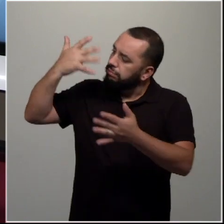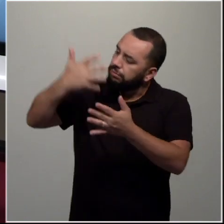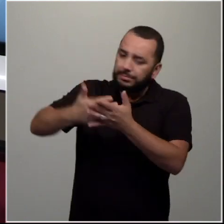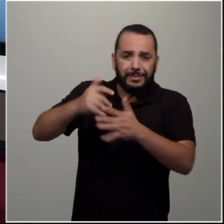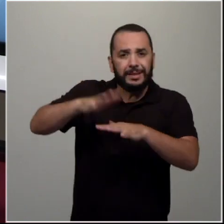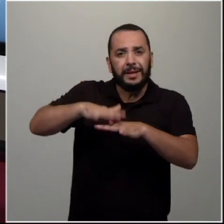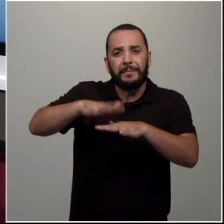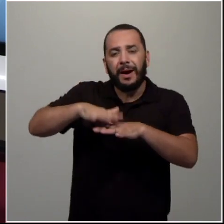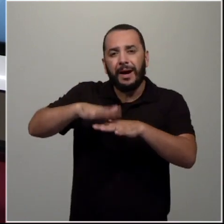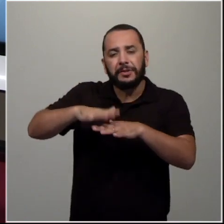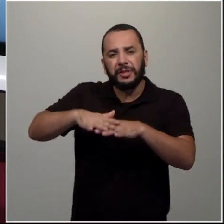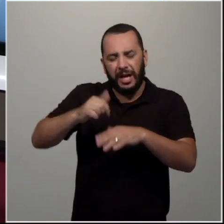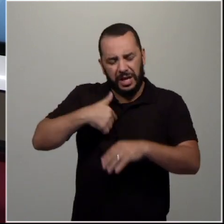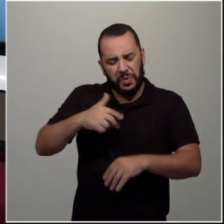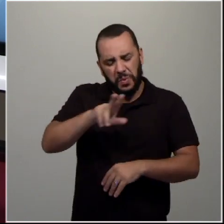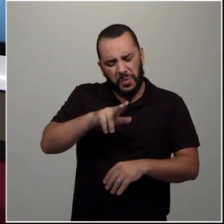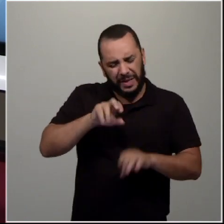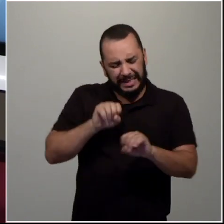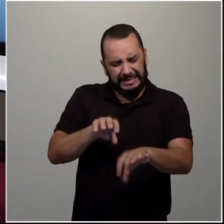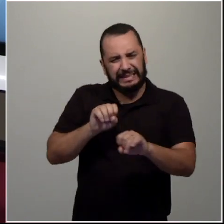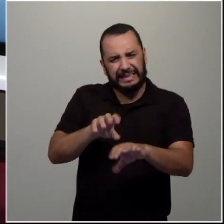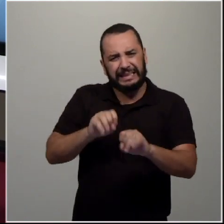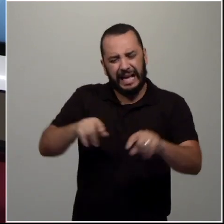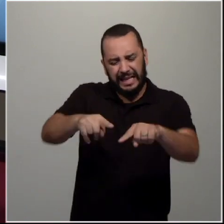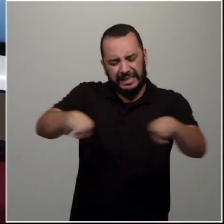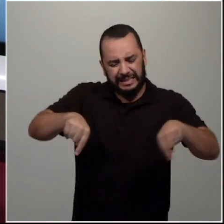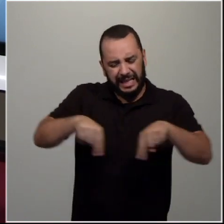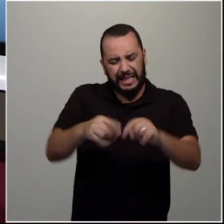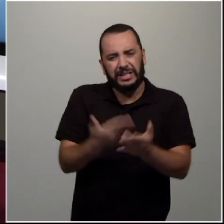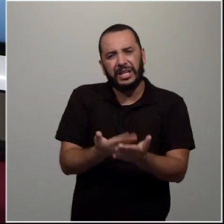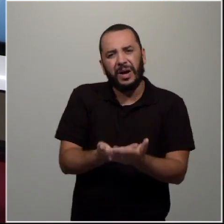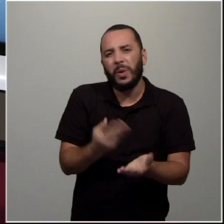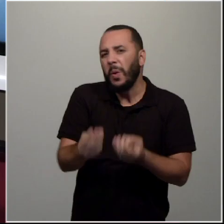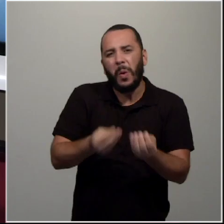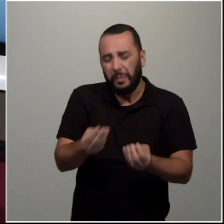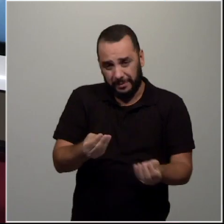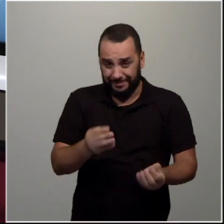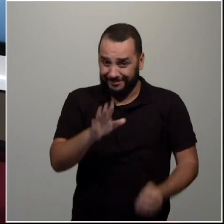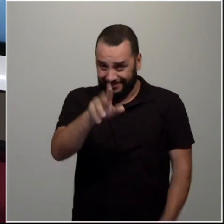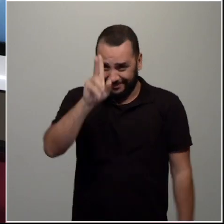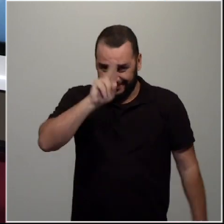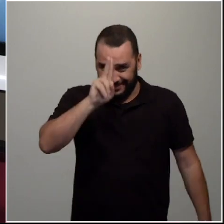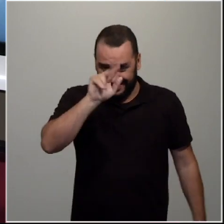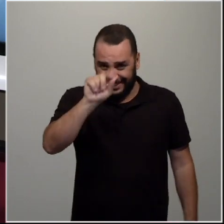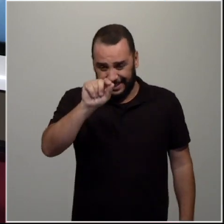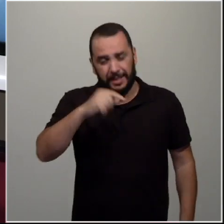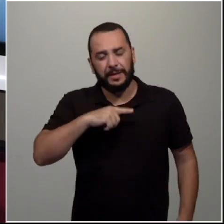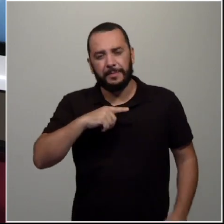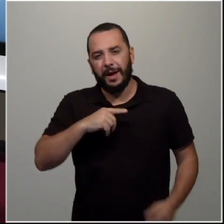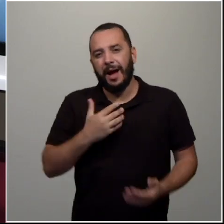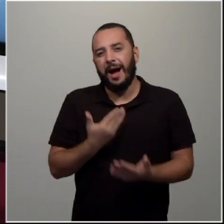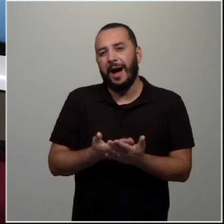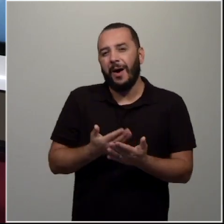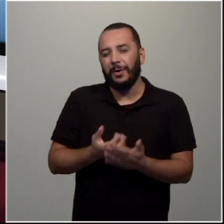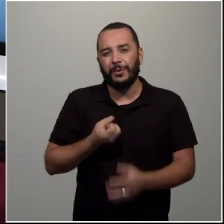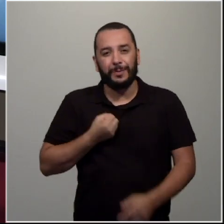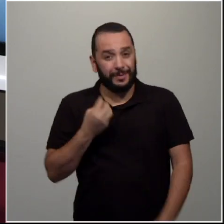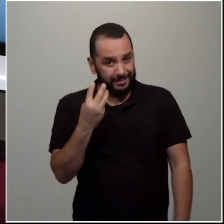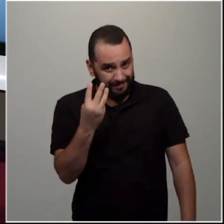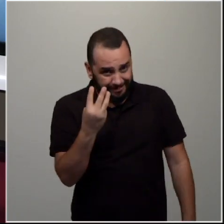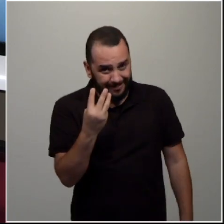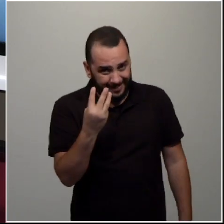aula essa é uma abordagem que como o texto que a gente fez lá na leitura da aula 31 é uma